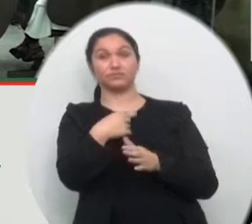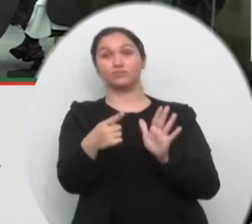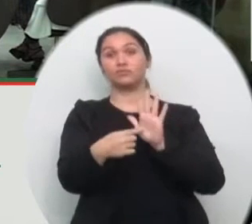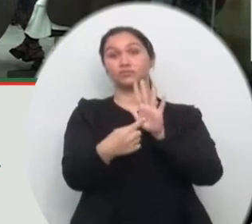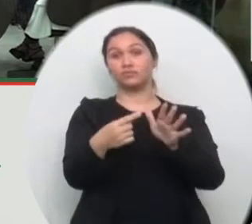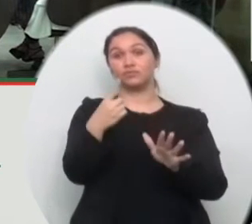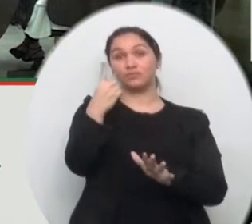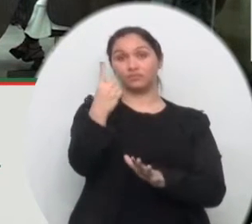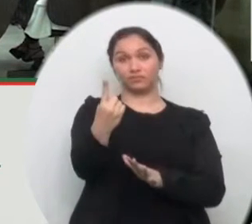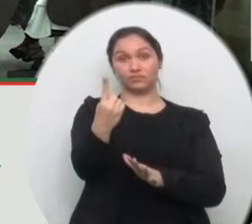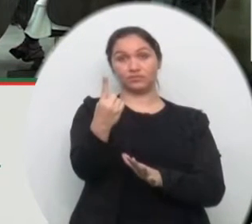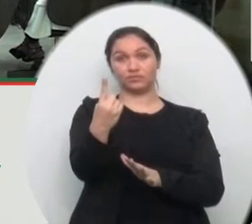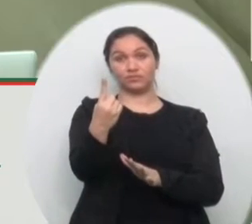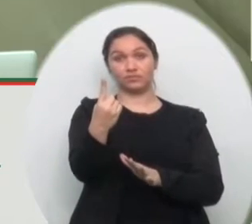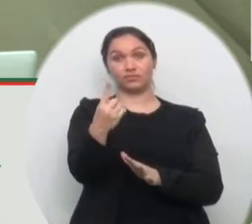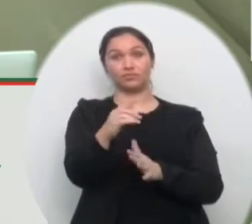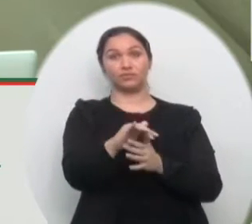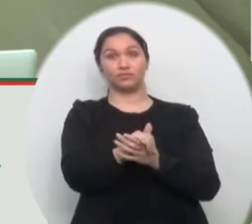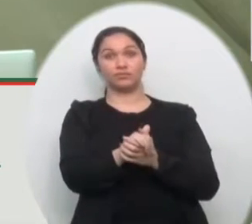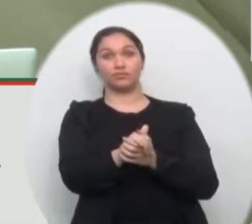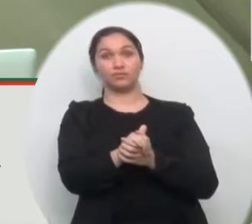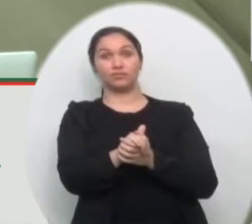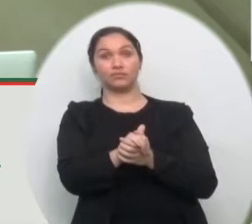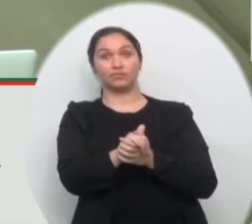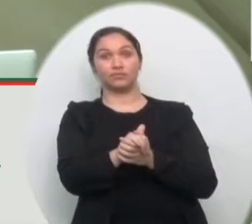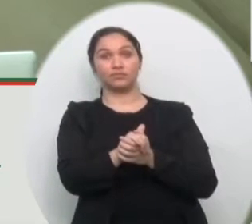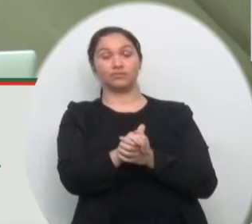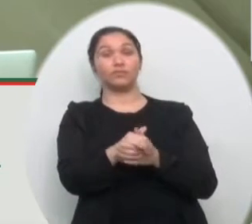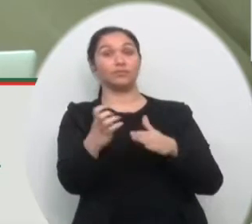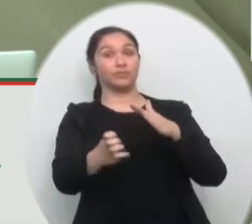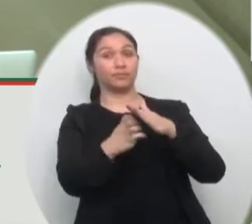de abate forte lá, comer esse mesmo produto.